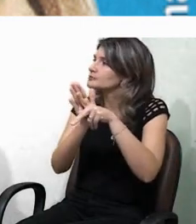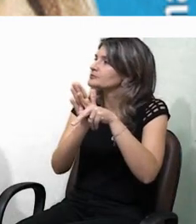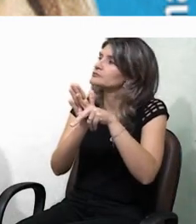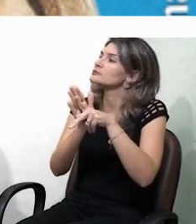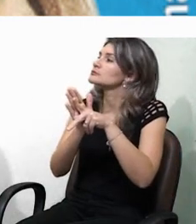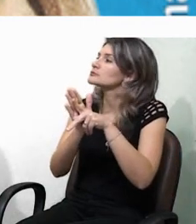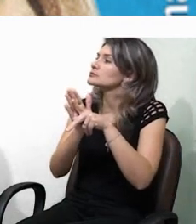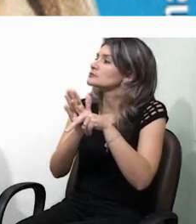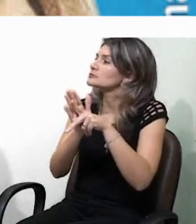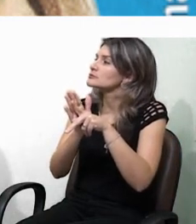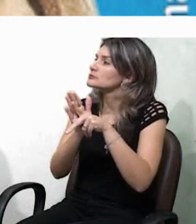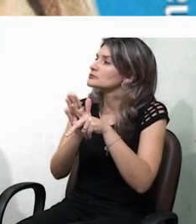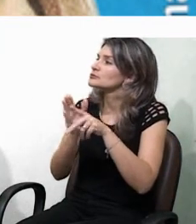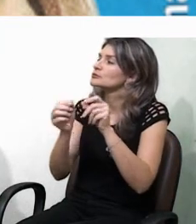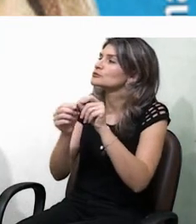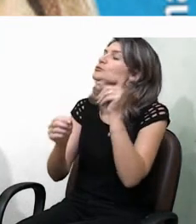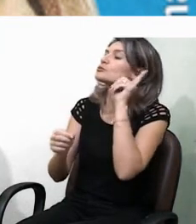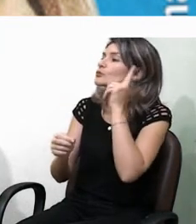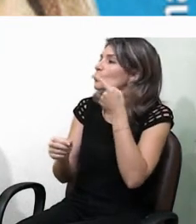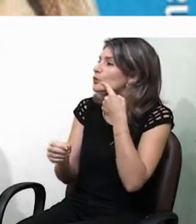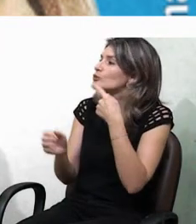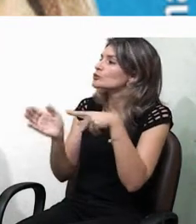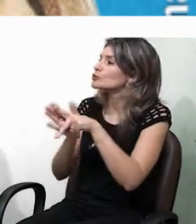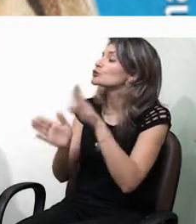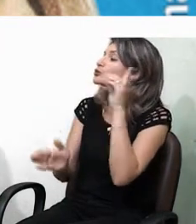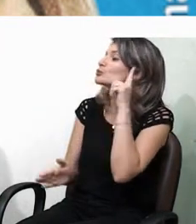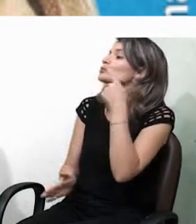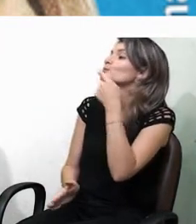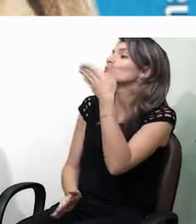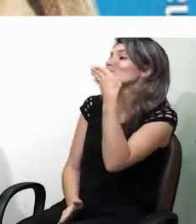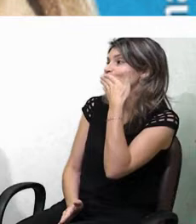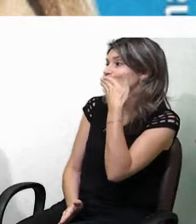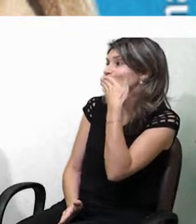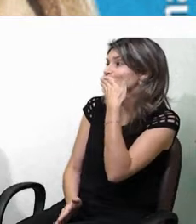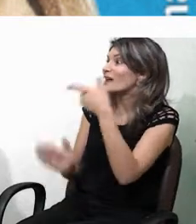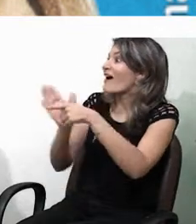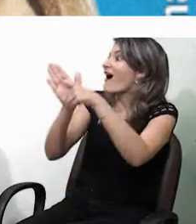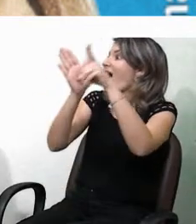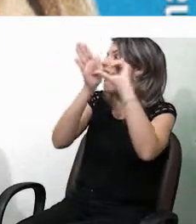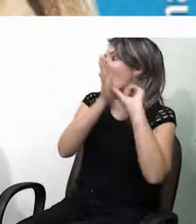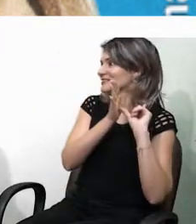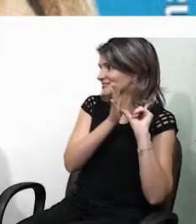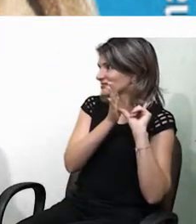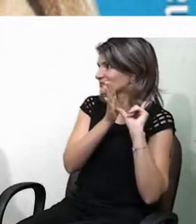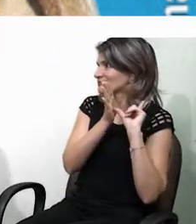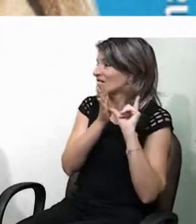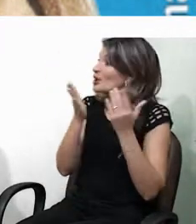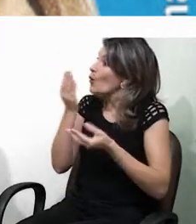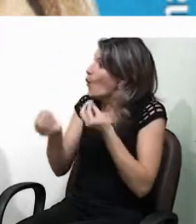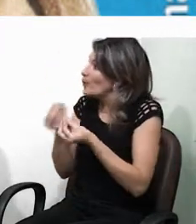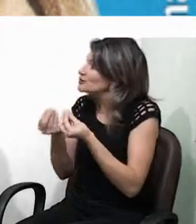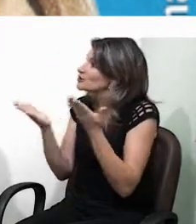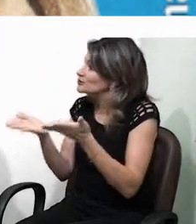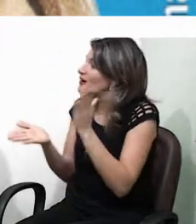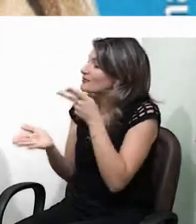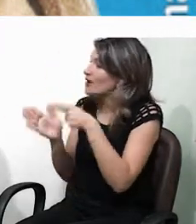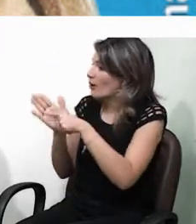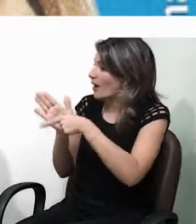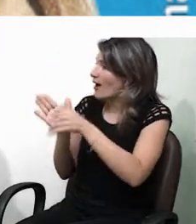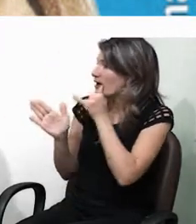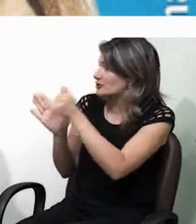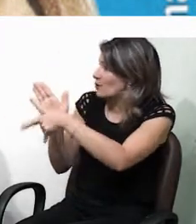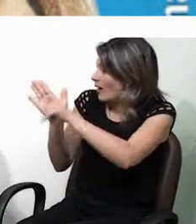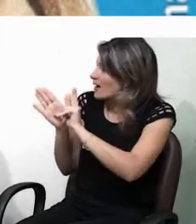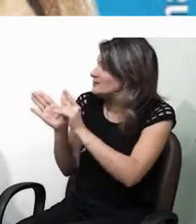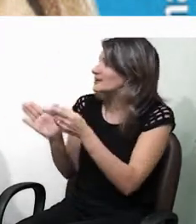chamado Instituto dos Surdos Mudos, e como a gente já falou, não se fala surdo-mudo, né? Então hoje já não é esse